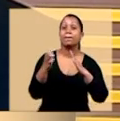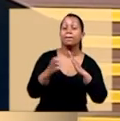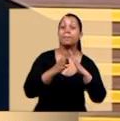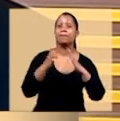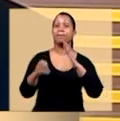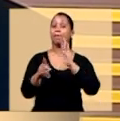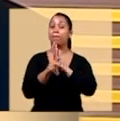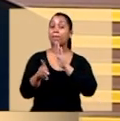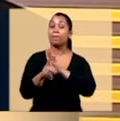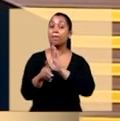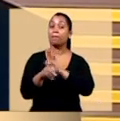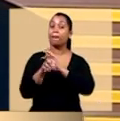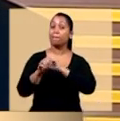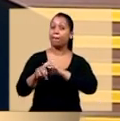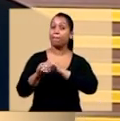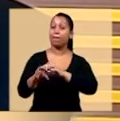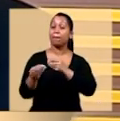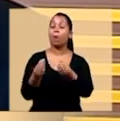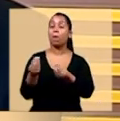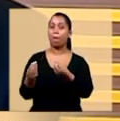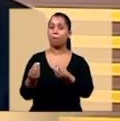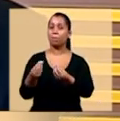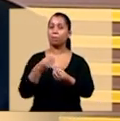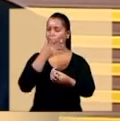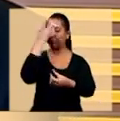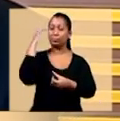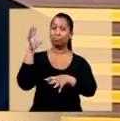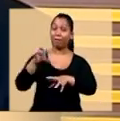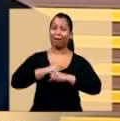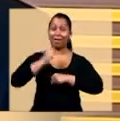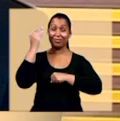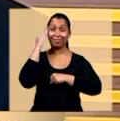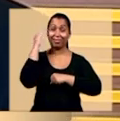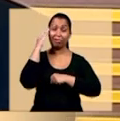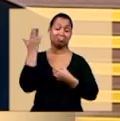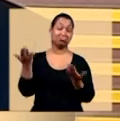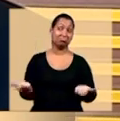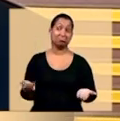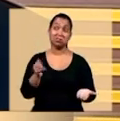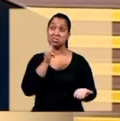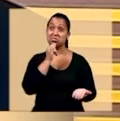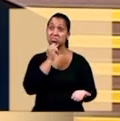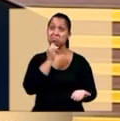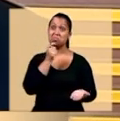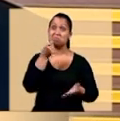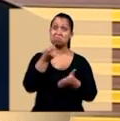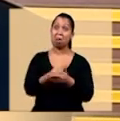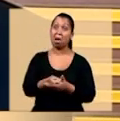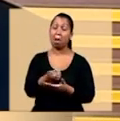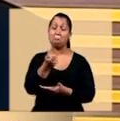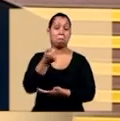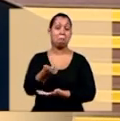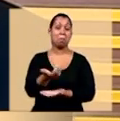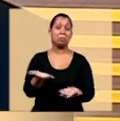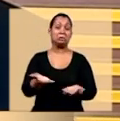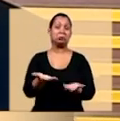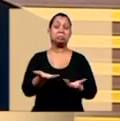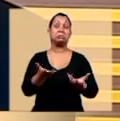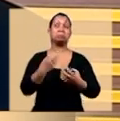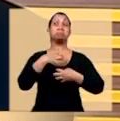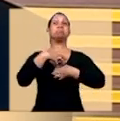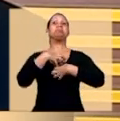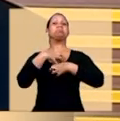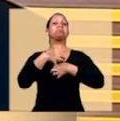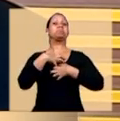efeito pedagógico. Às vezes, uma indenização michuruca não vai surtir aquele efeito. Né? Então,